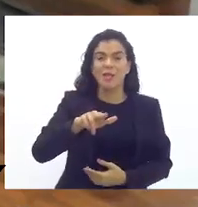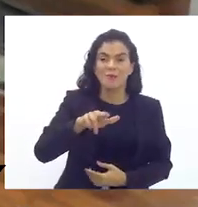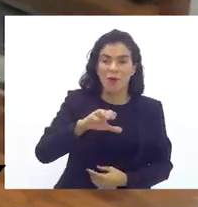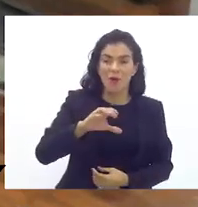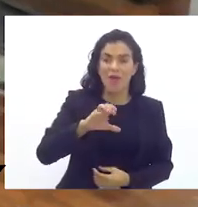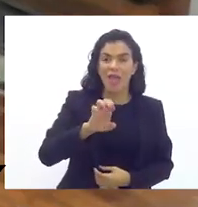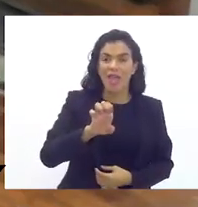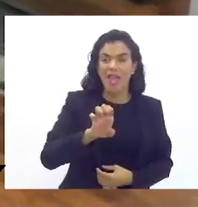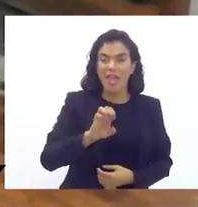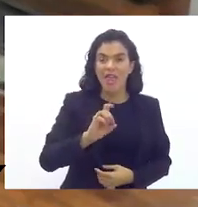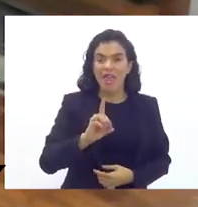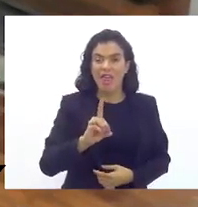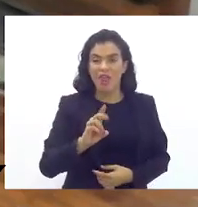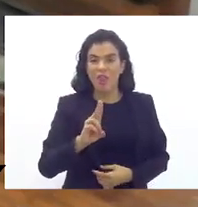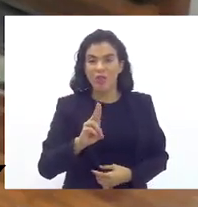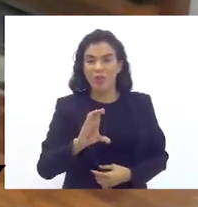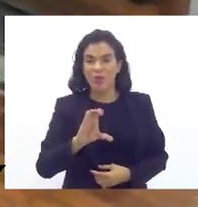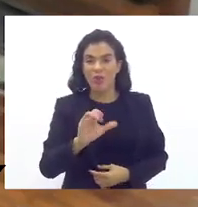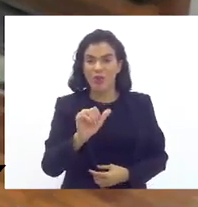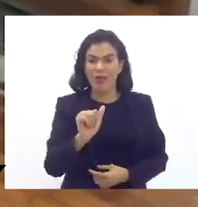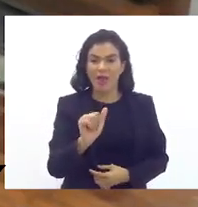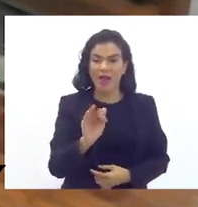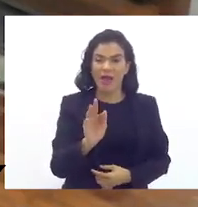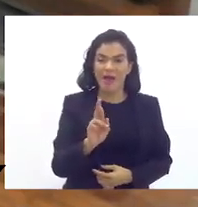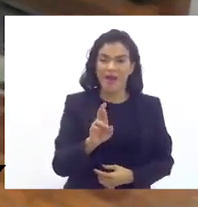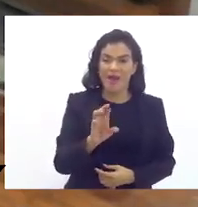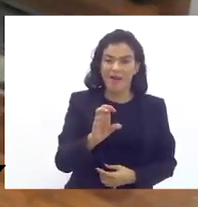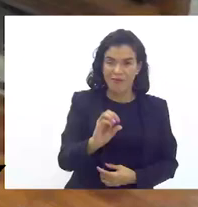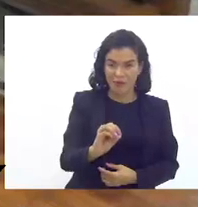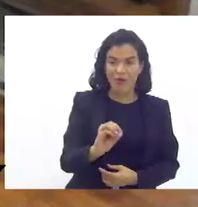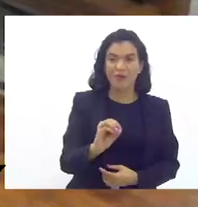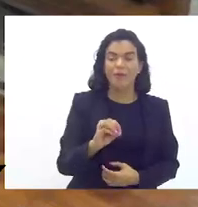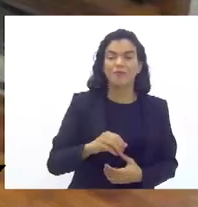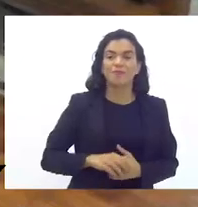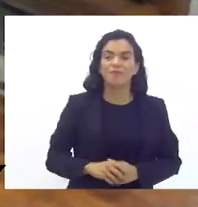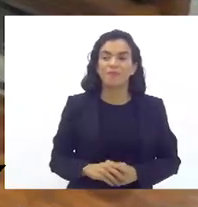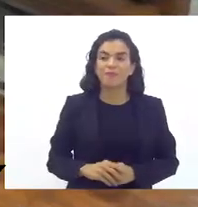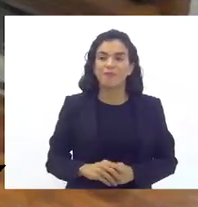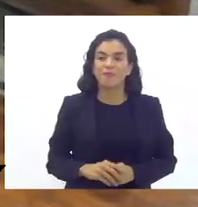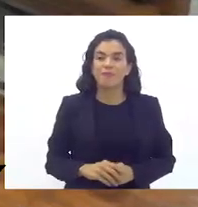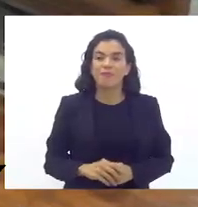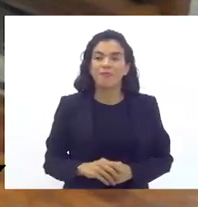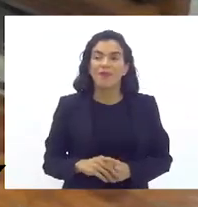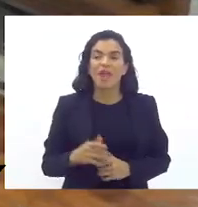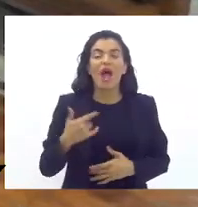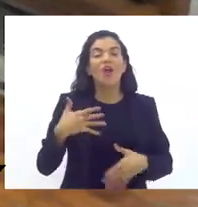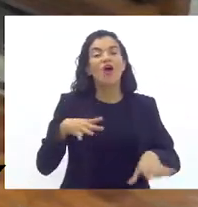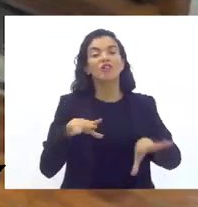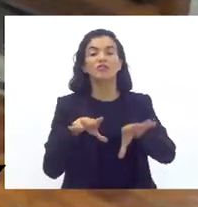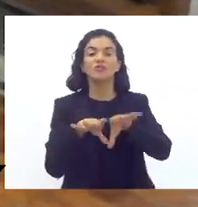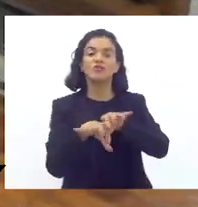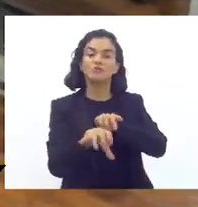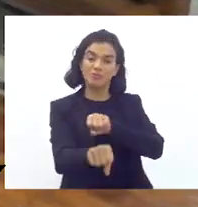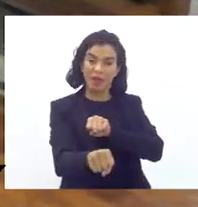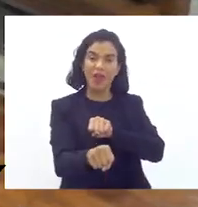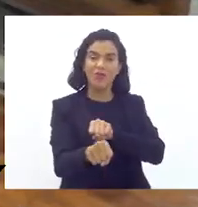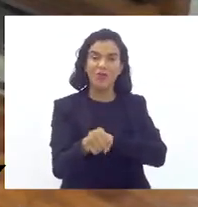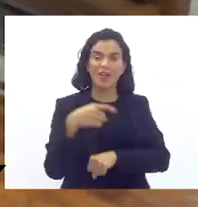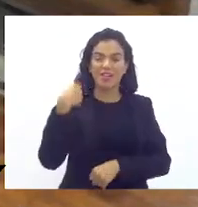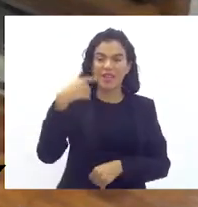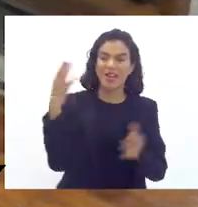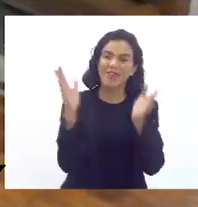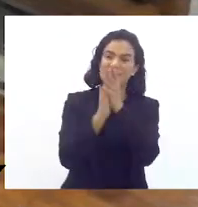Educação de tanto me encheu o ouvido né que estou me graduando em Direito